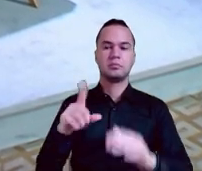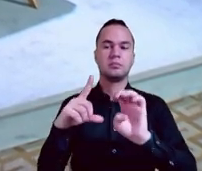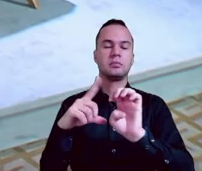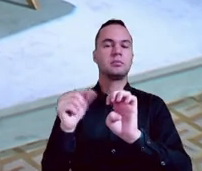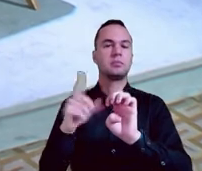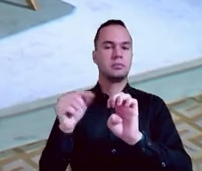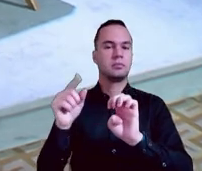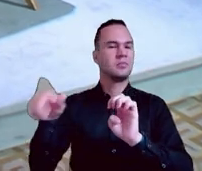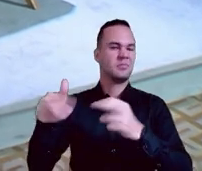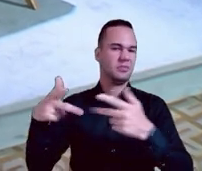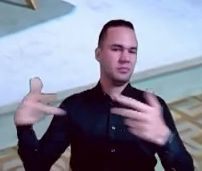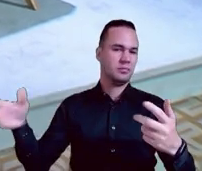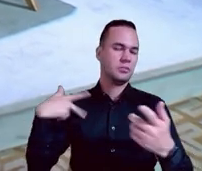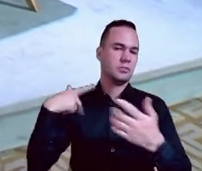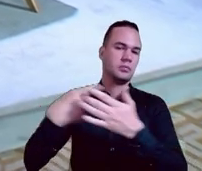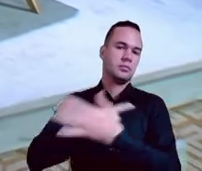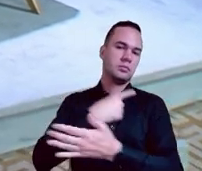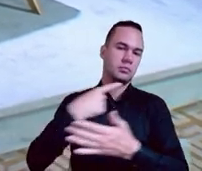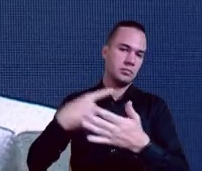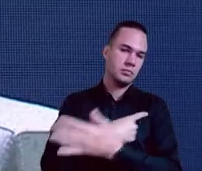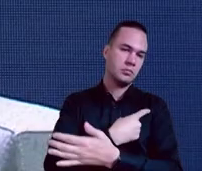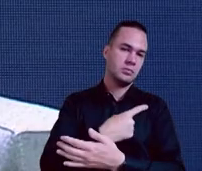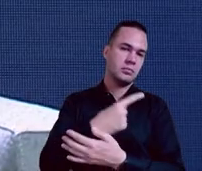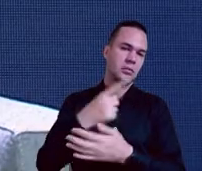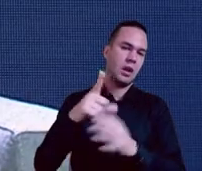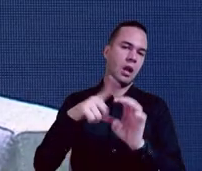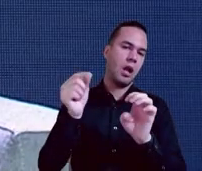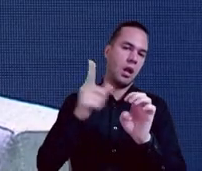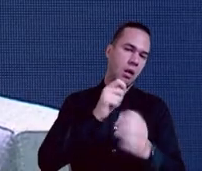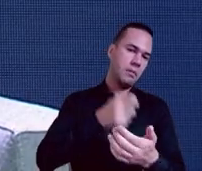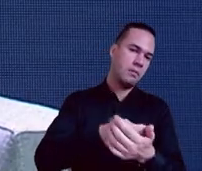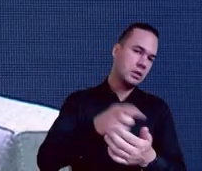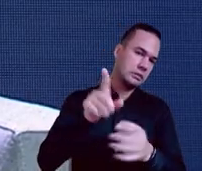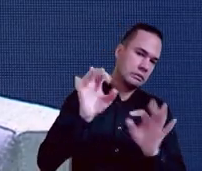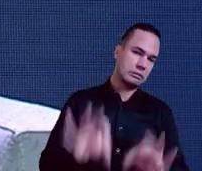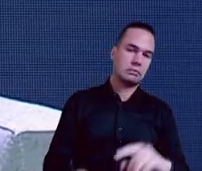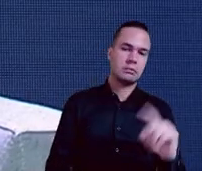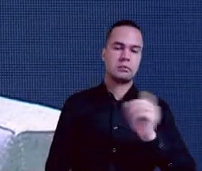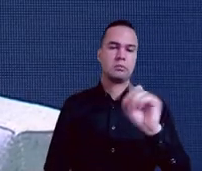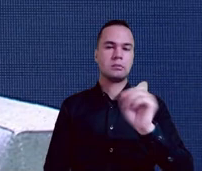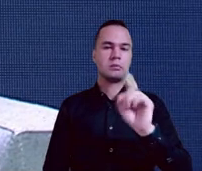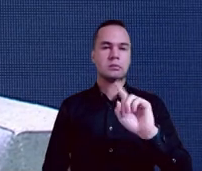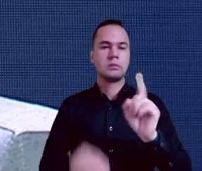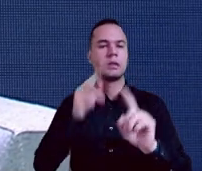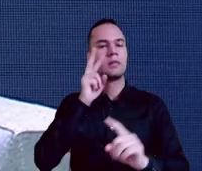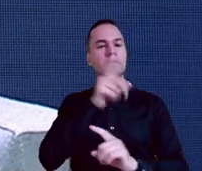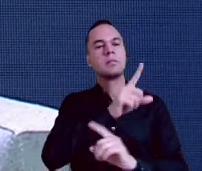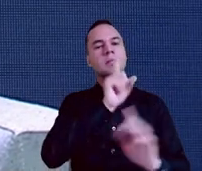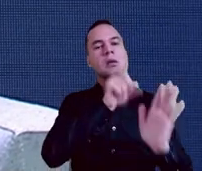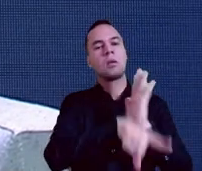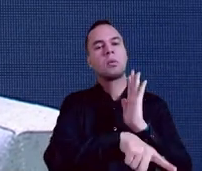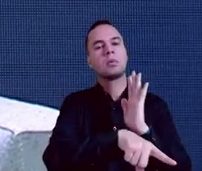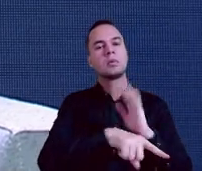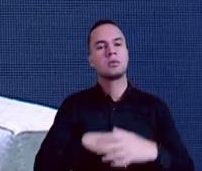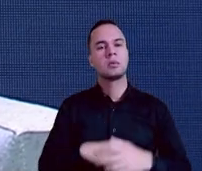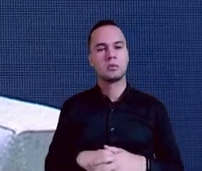me perguntam né vale a pena empreender tá olhando a pergunta aqui né